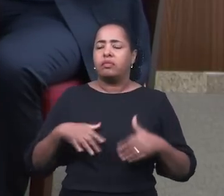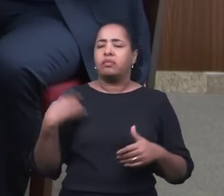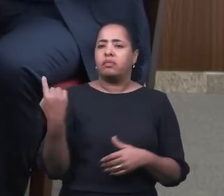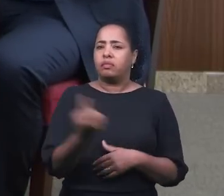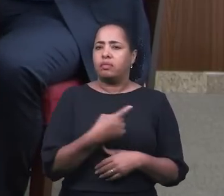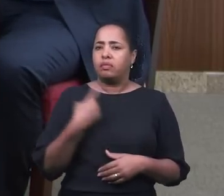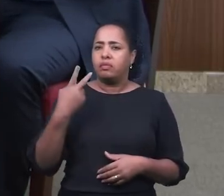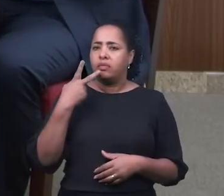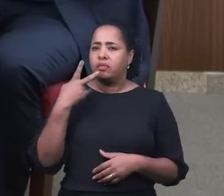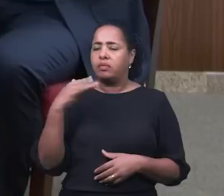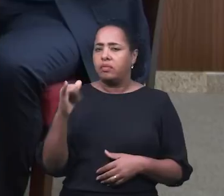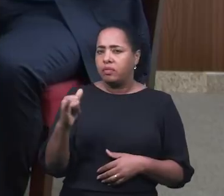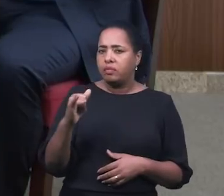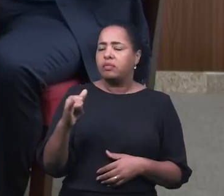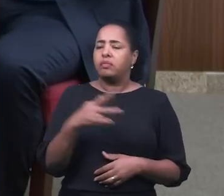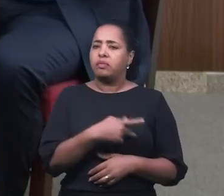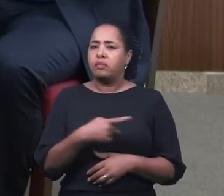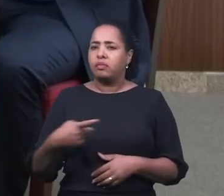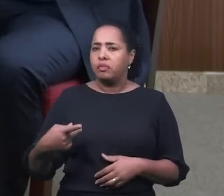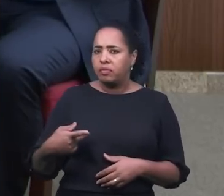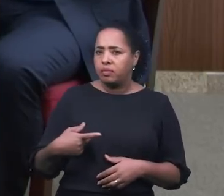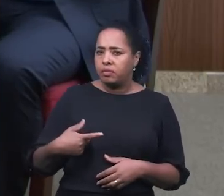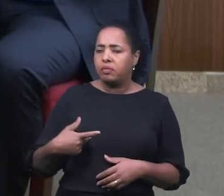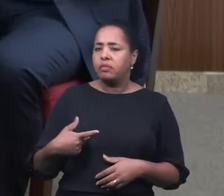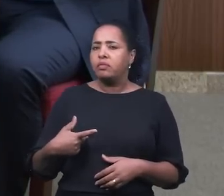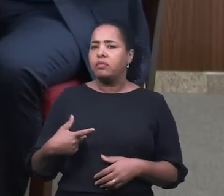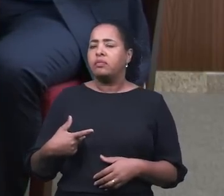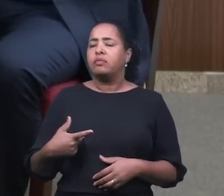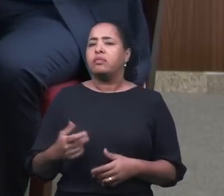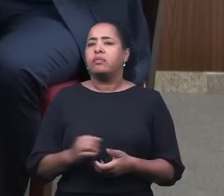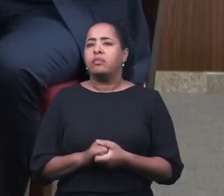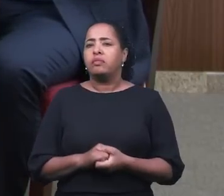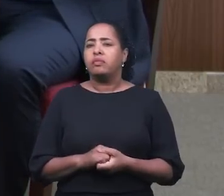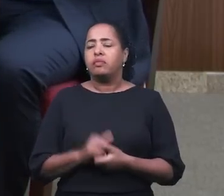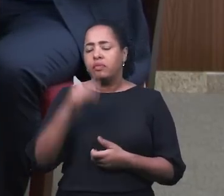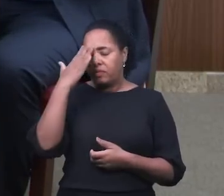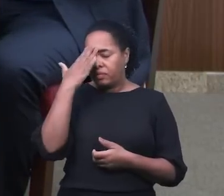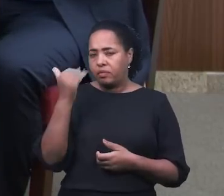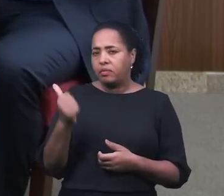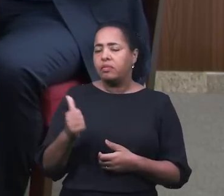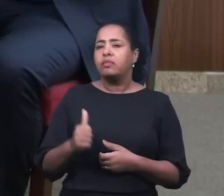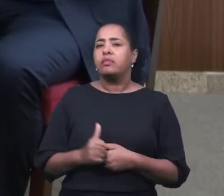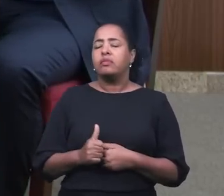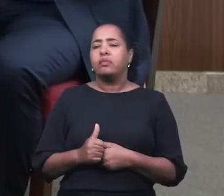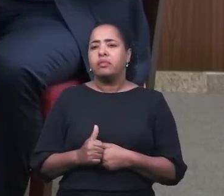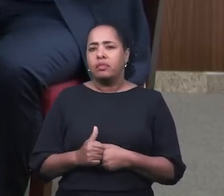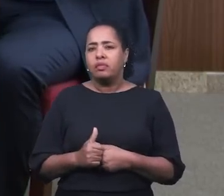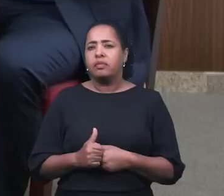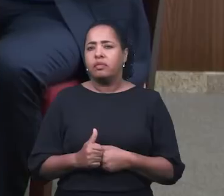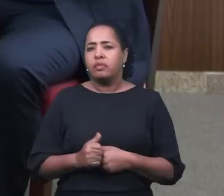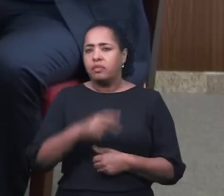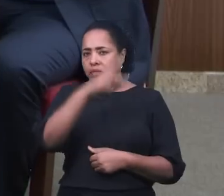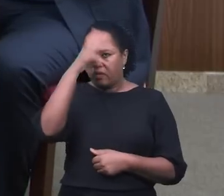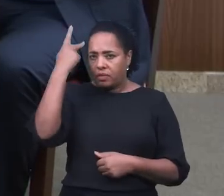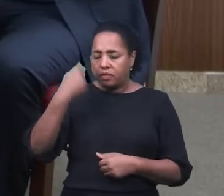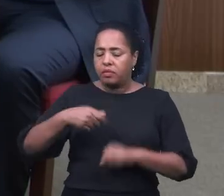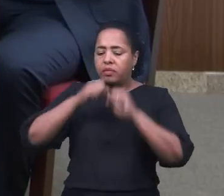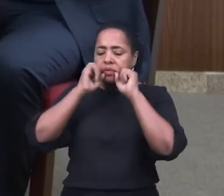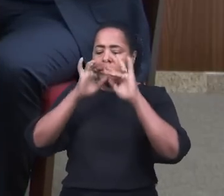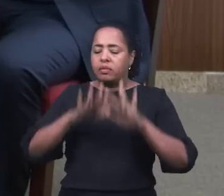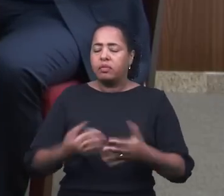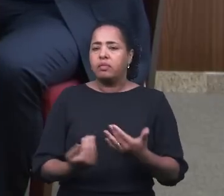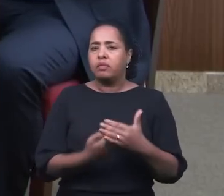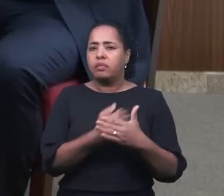nós, como pais, como pastores, sabendo que esses que guardam essa